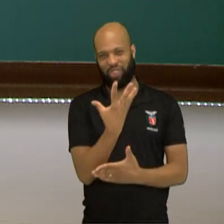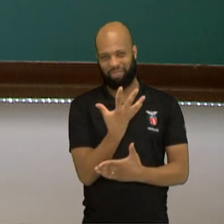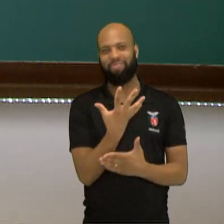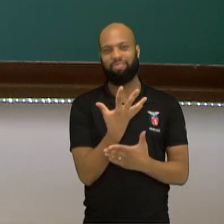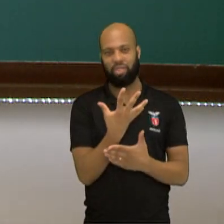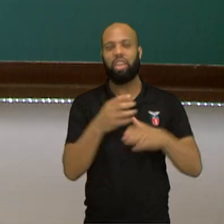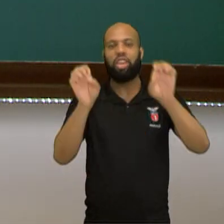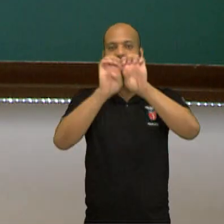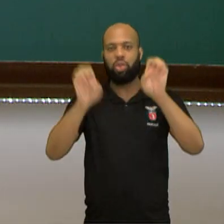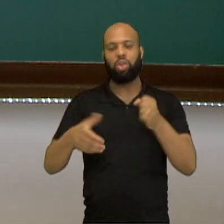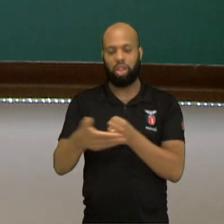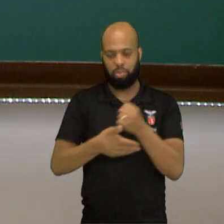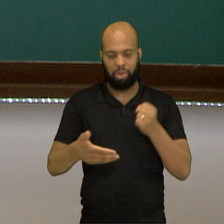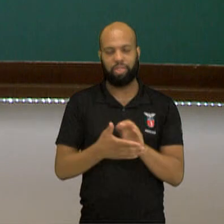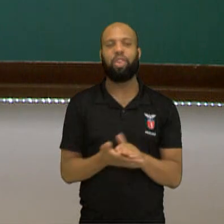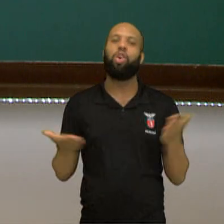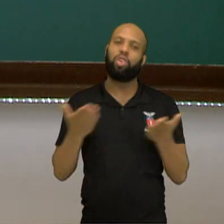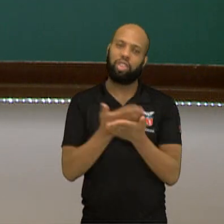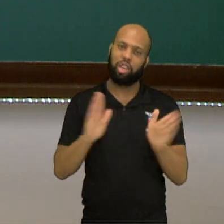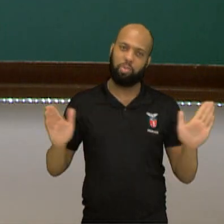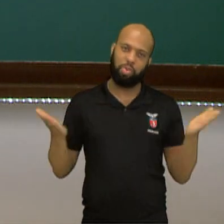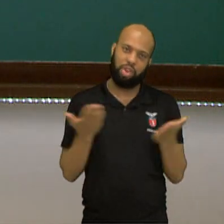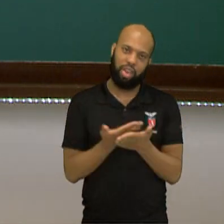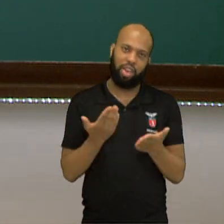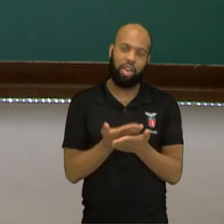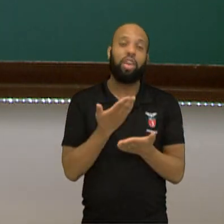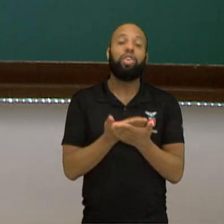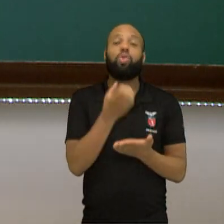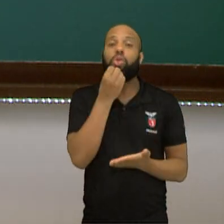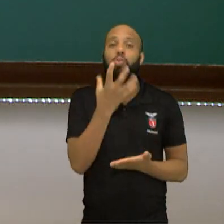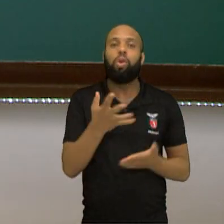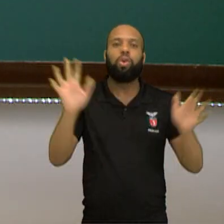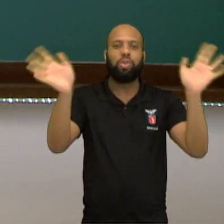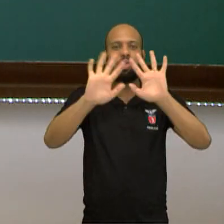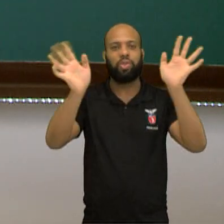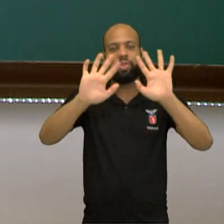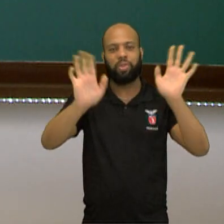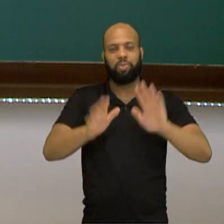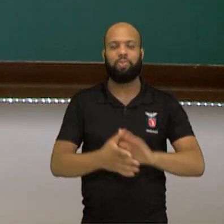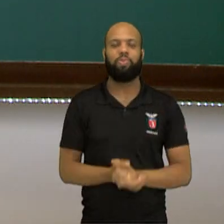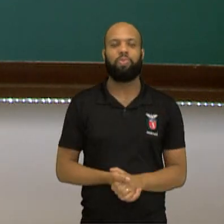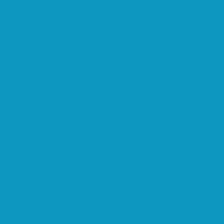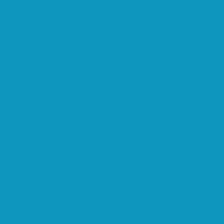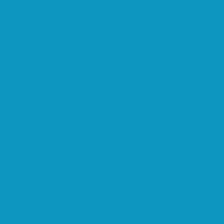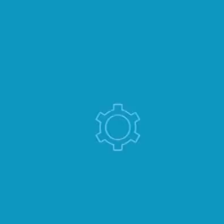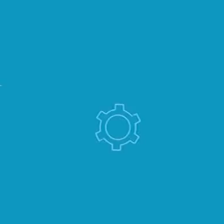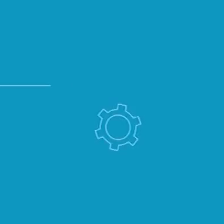infraestrutura. Nós vamos ficando por aqui. Bons estudos para você. Tchau, povo!